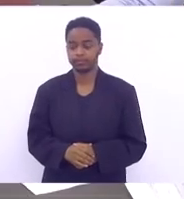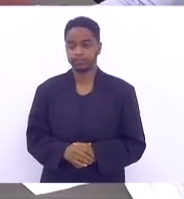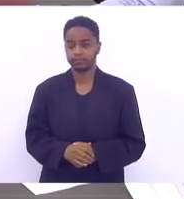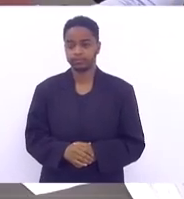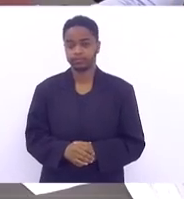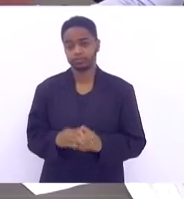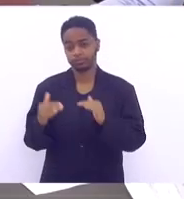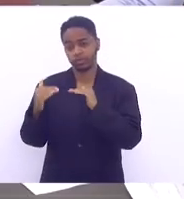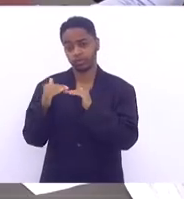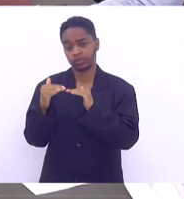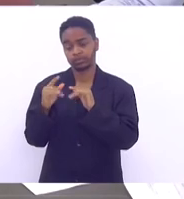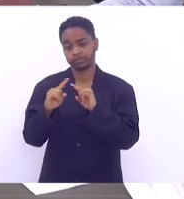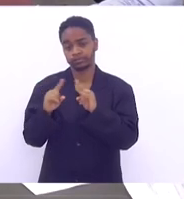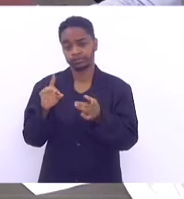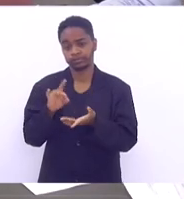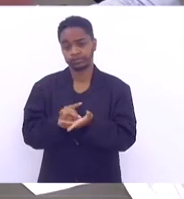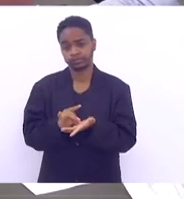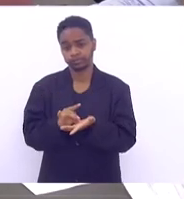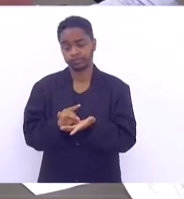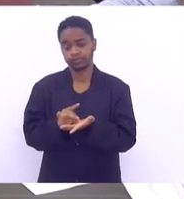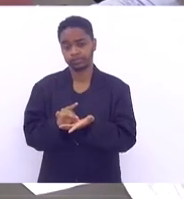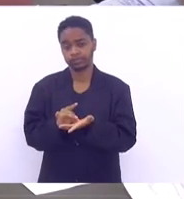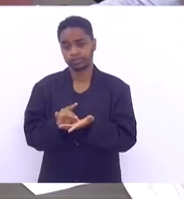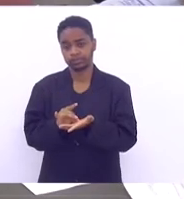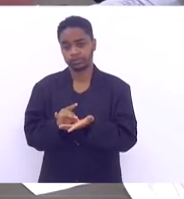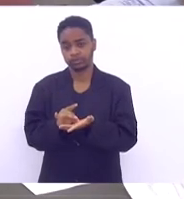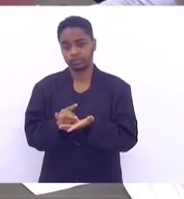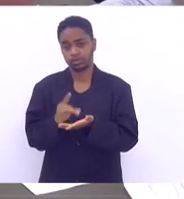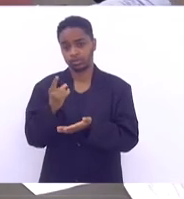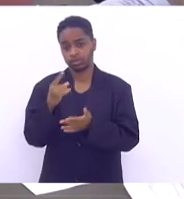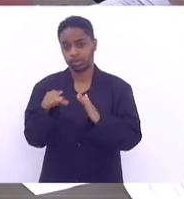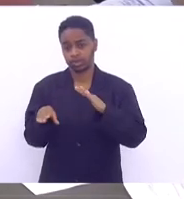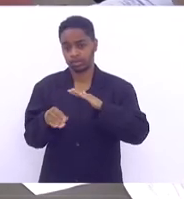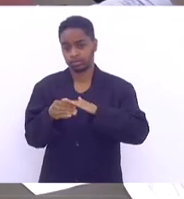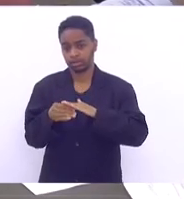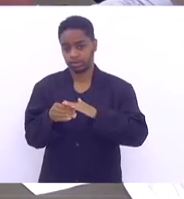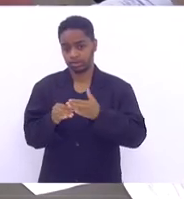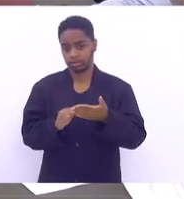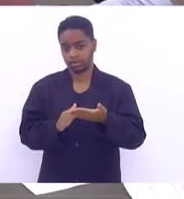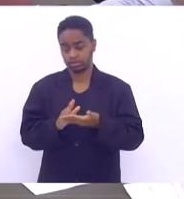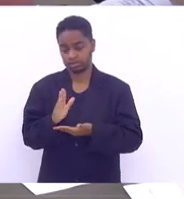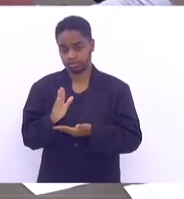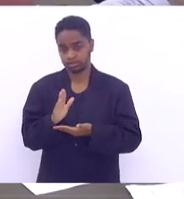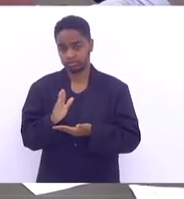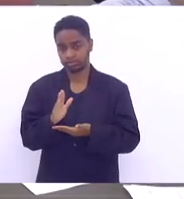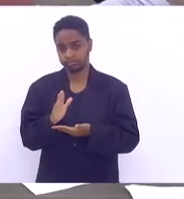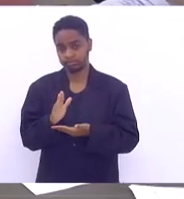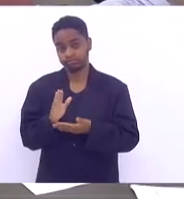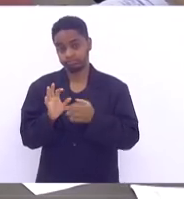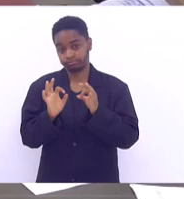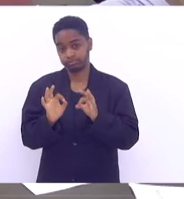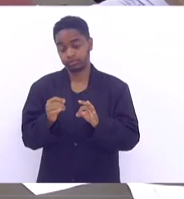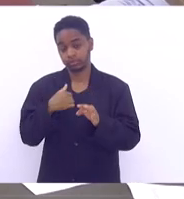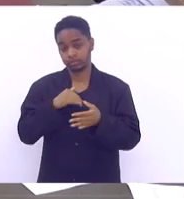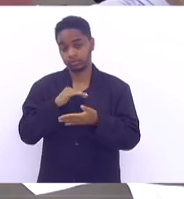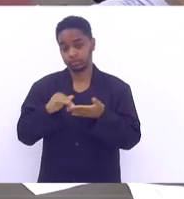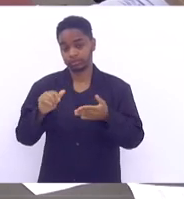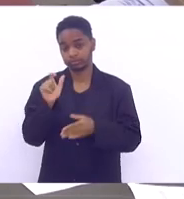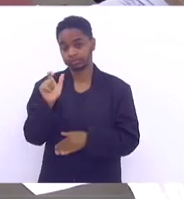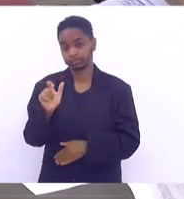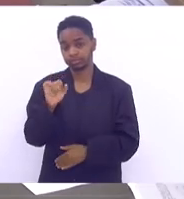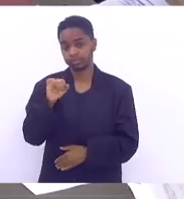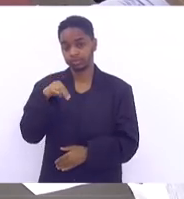É, mas, na verdade, numa das emendas aprovadas, eu justamente retiro a palavra independente